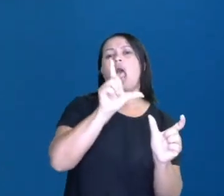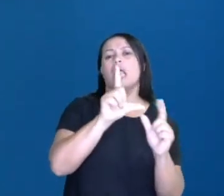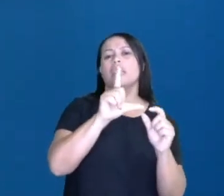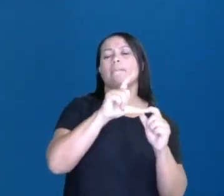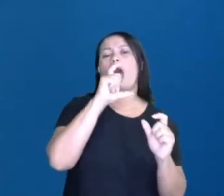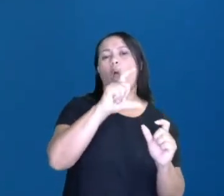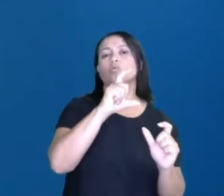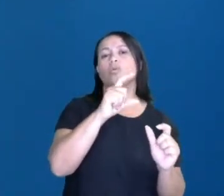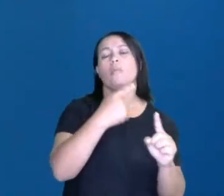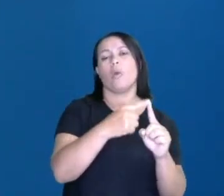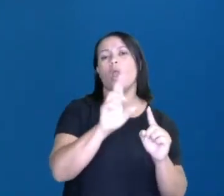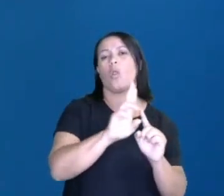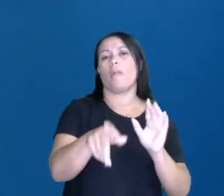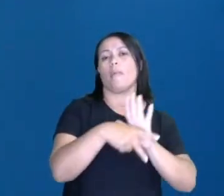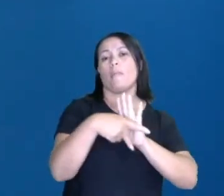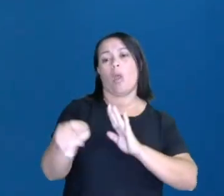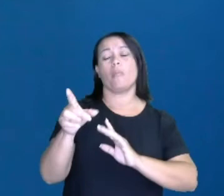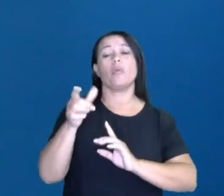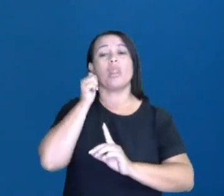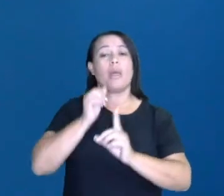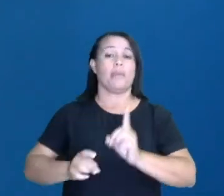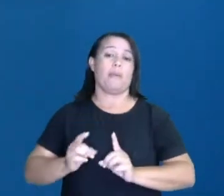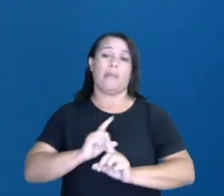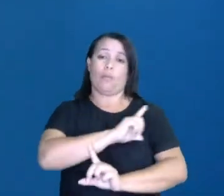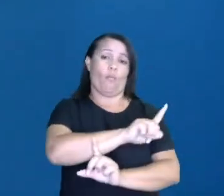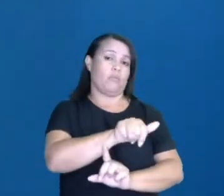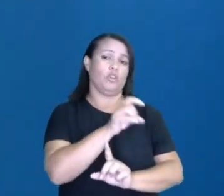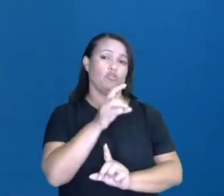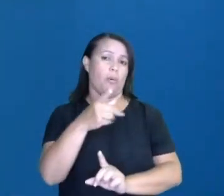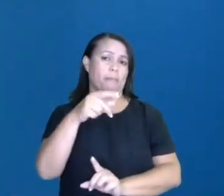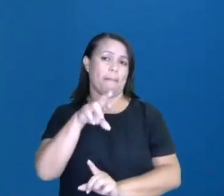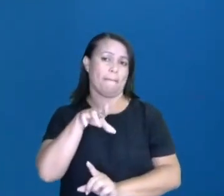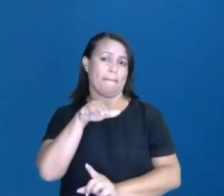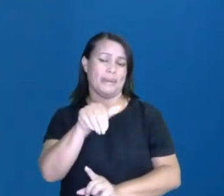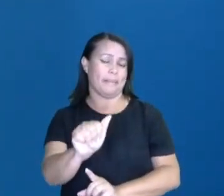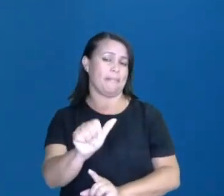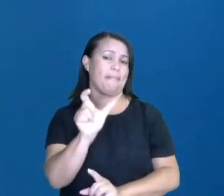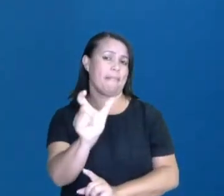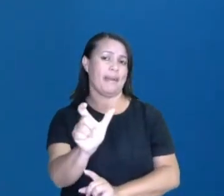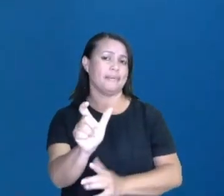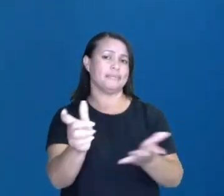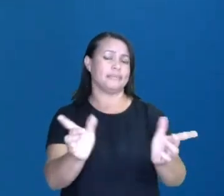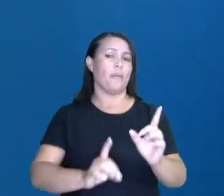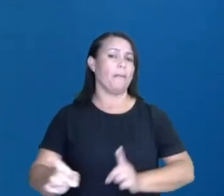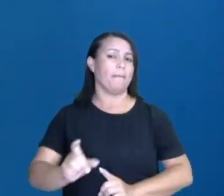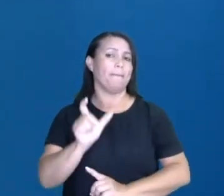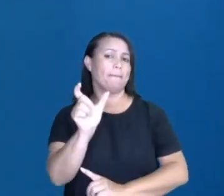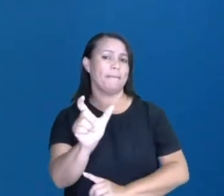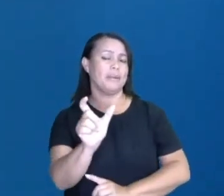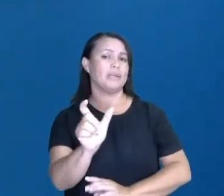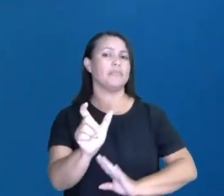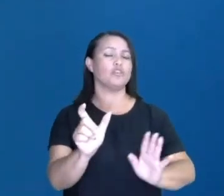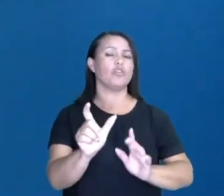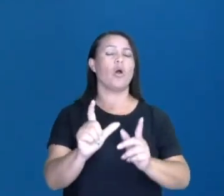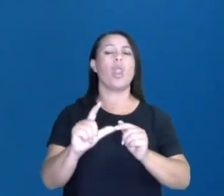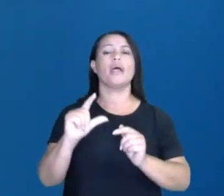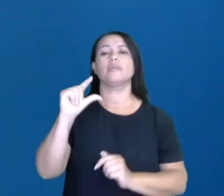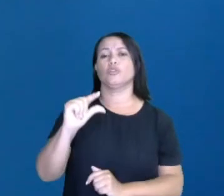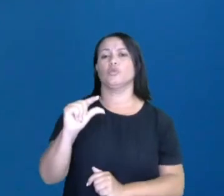seria o nome próprio da prima dela. Como não tem, só tem prima, então prima se grafa-se com a